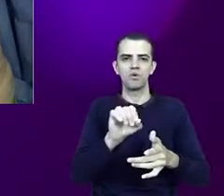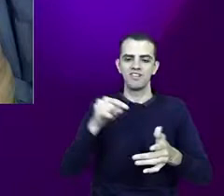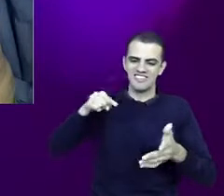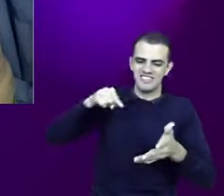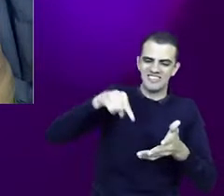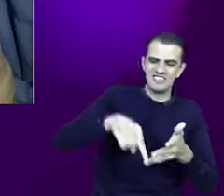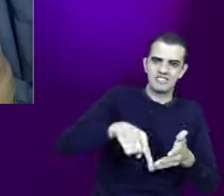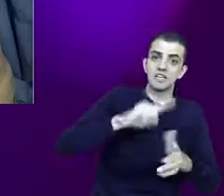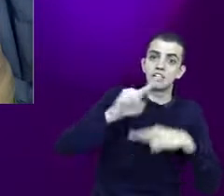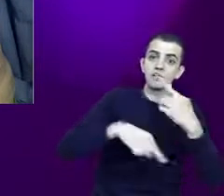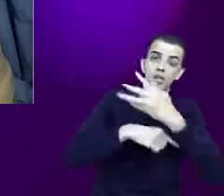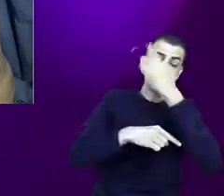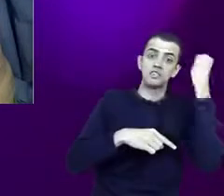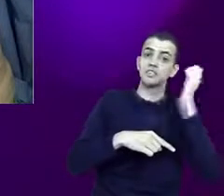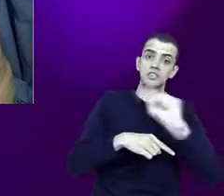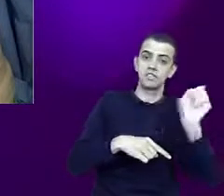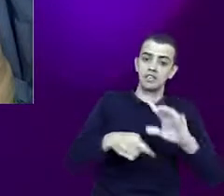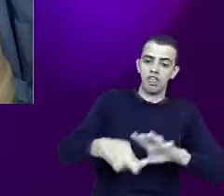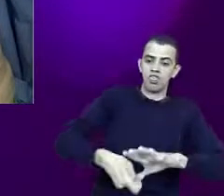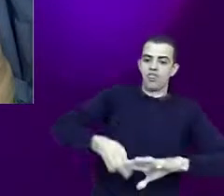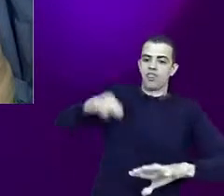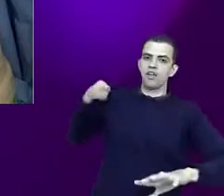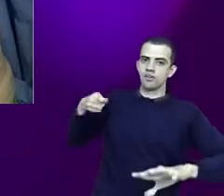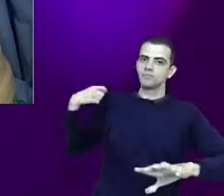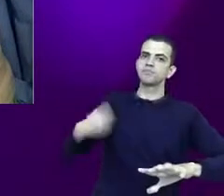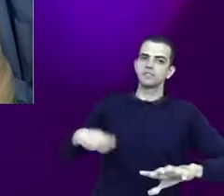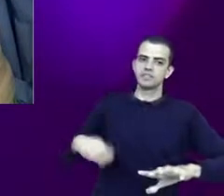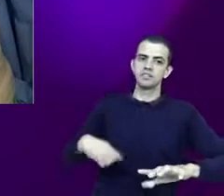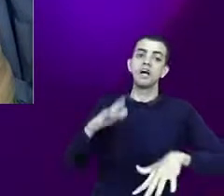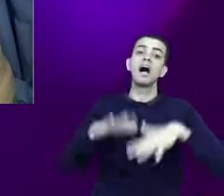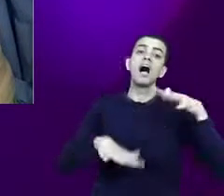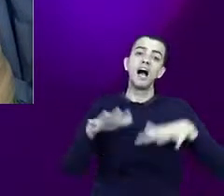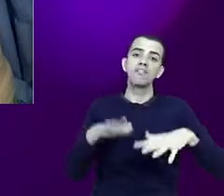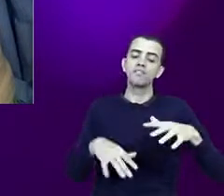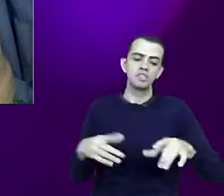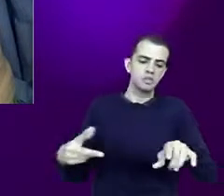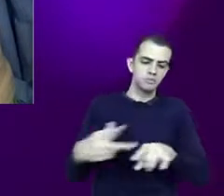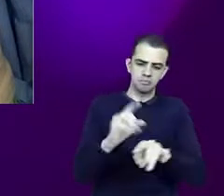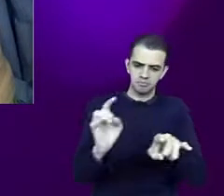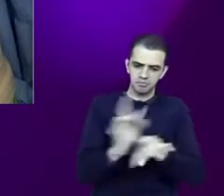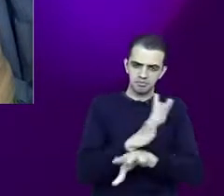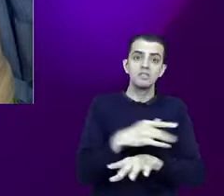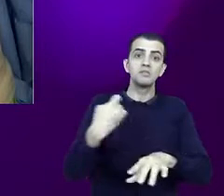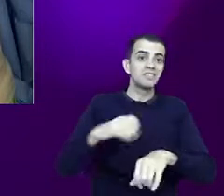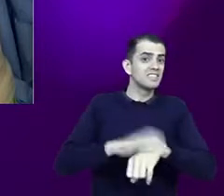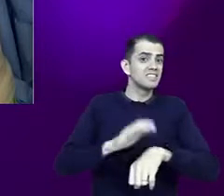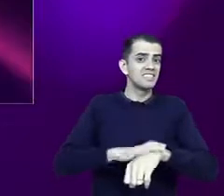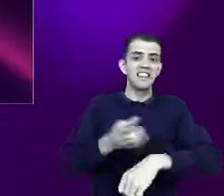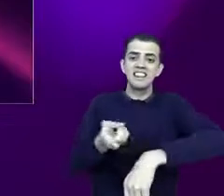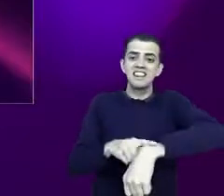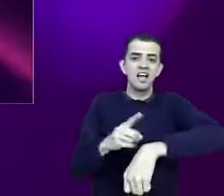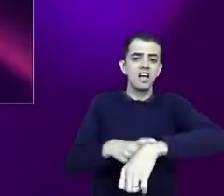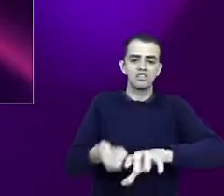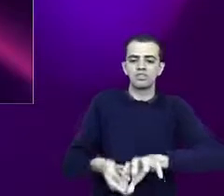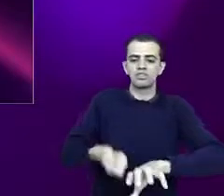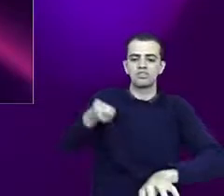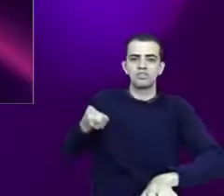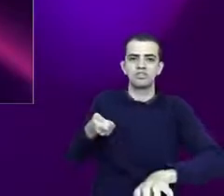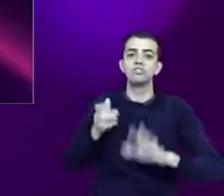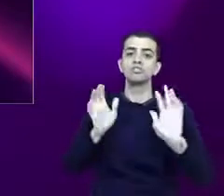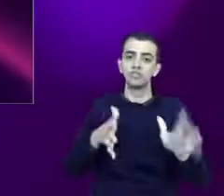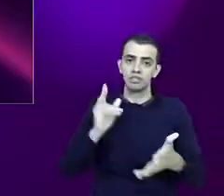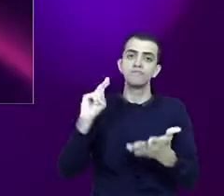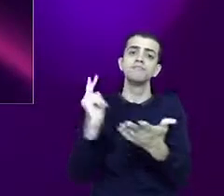Eu aconselho que assim que acabe o acetábulo, você já o remova, já o tire, porque já tem relatos